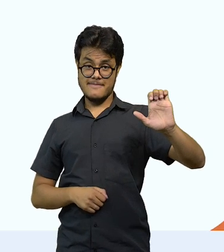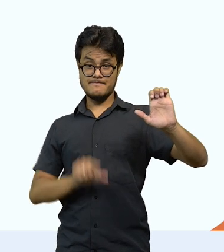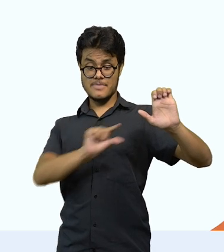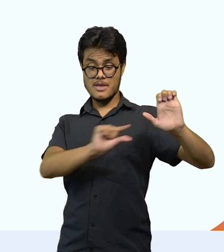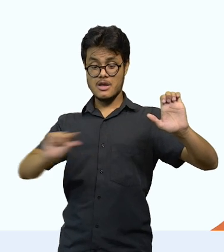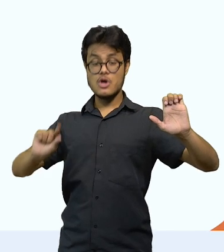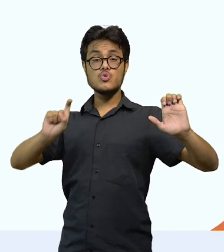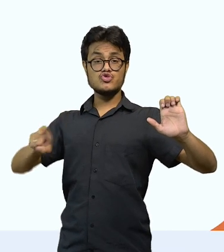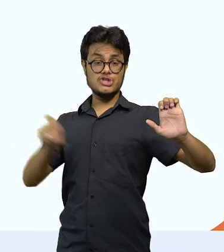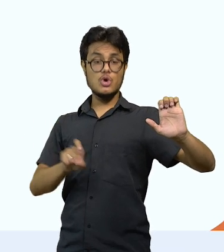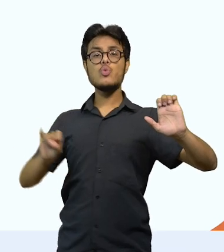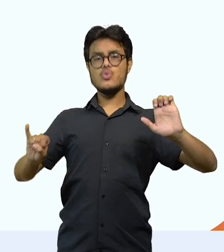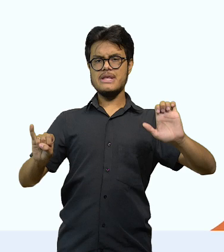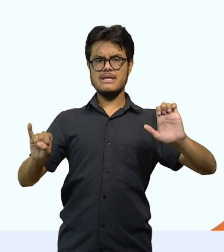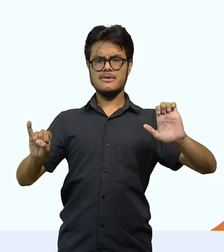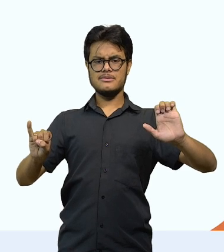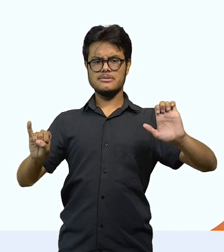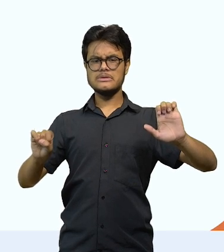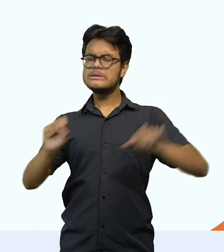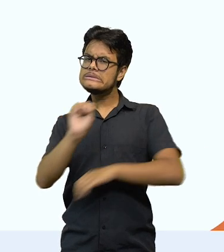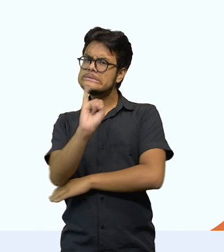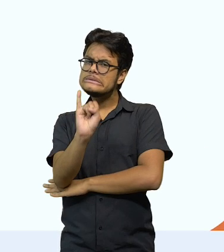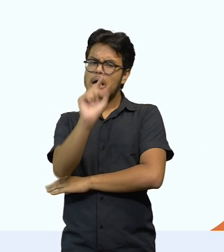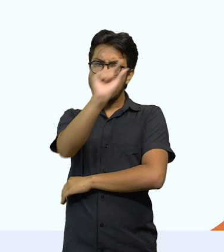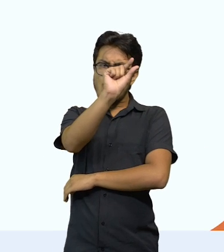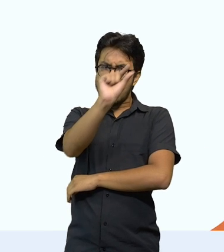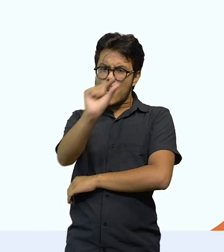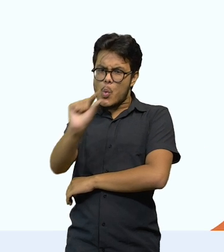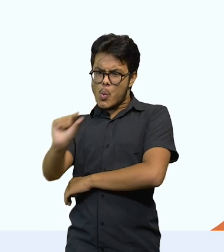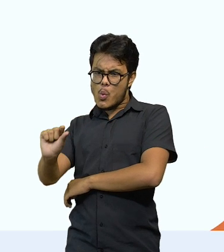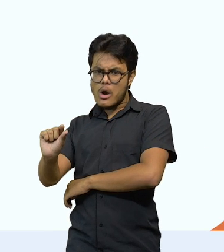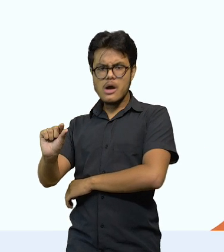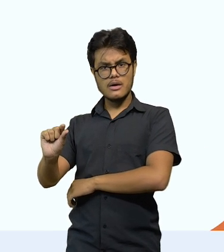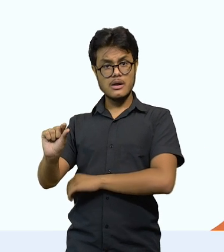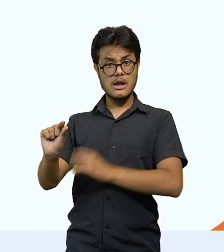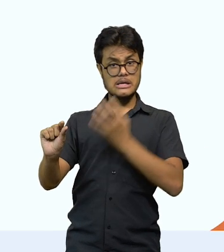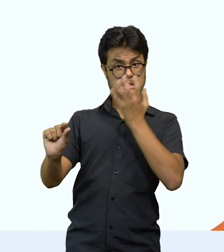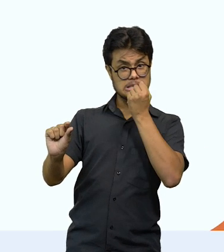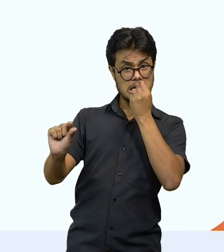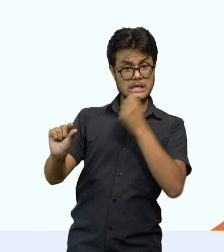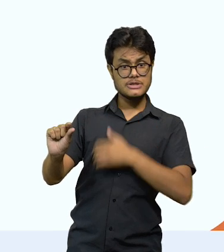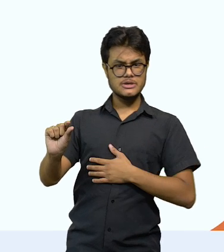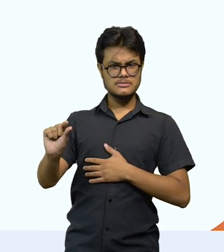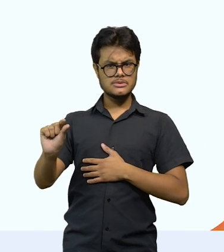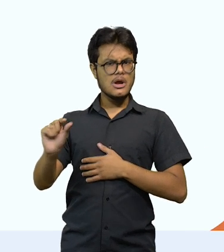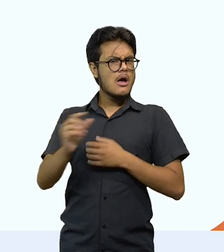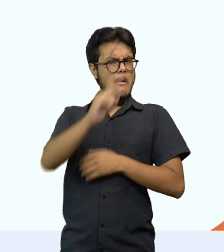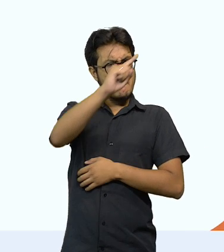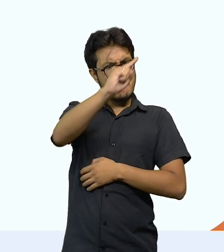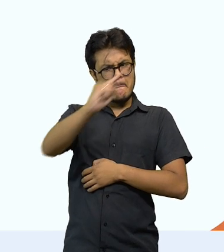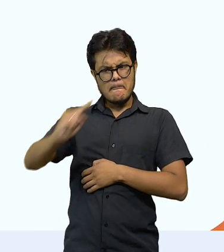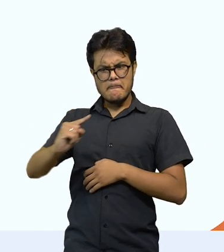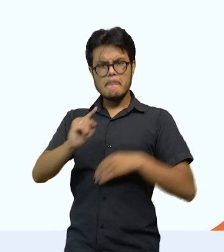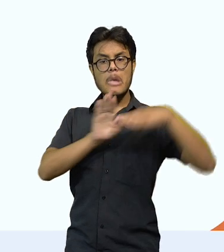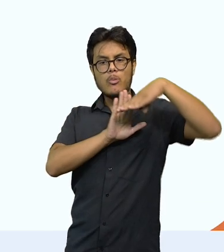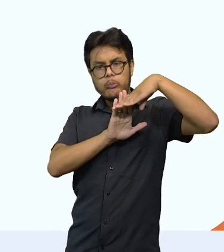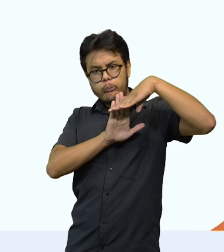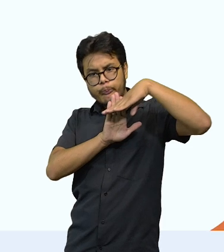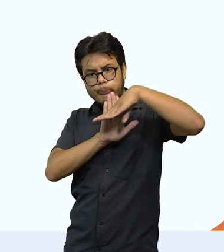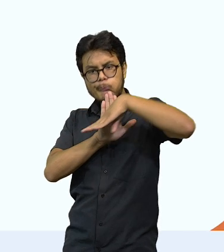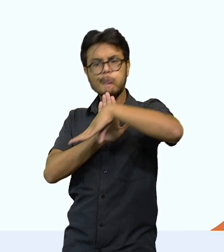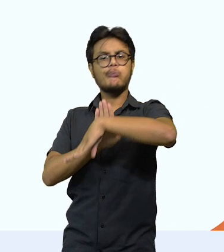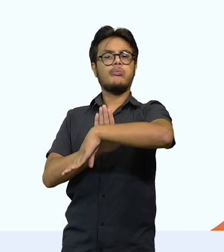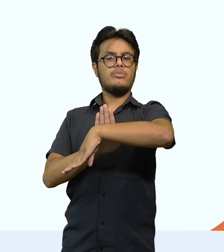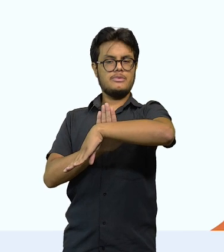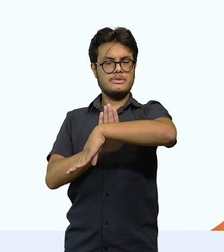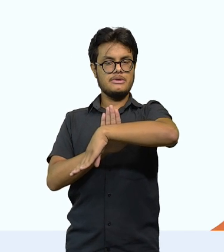eixo X. E uma curva aqui em laranja aí, decrescente, onde eu tenho o máximo de